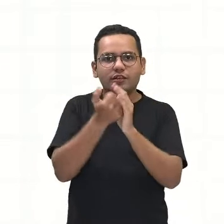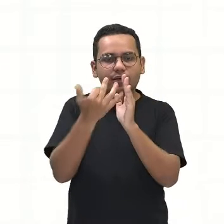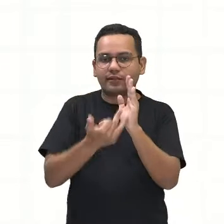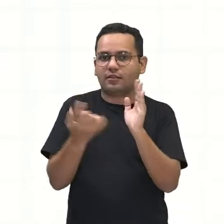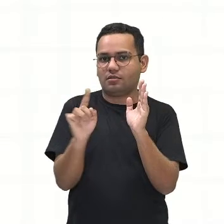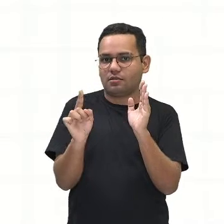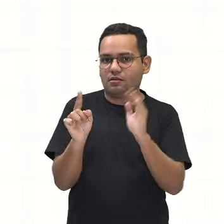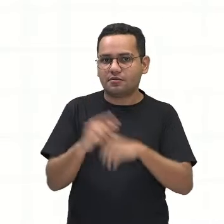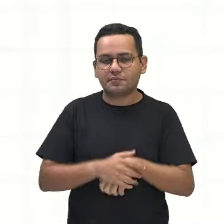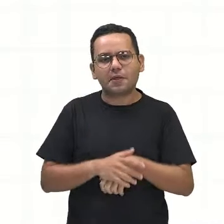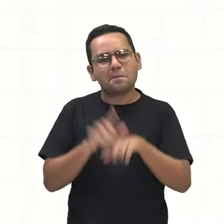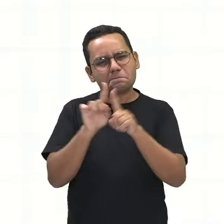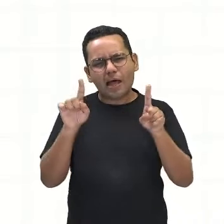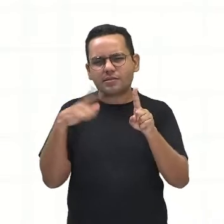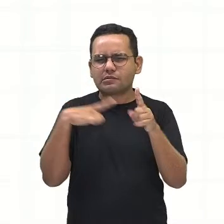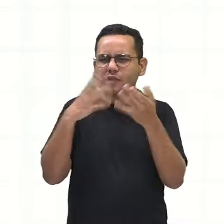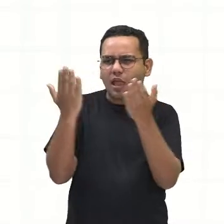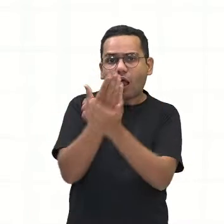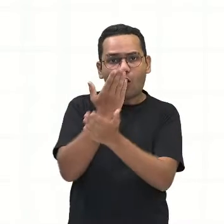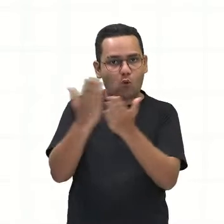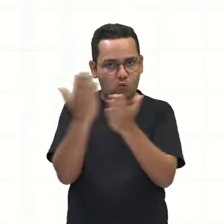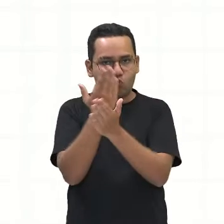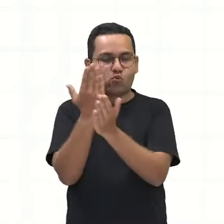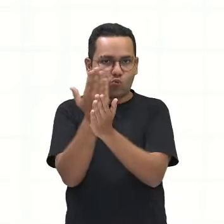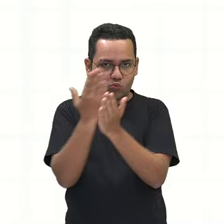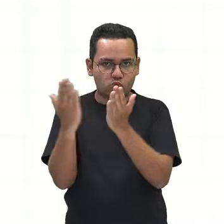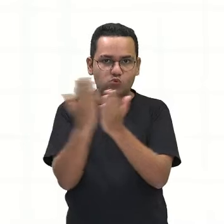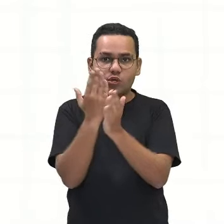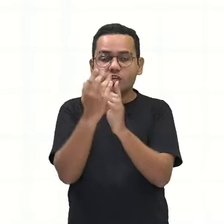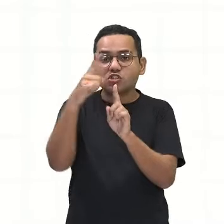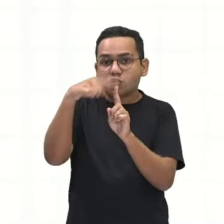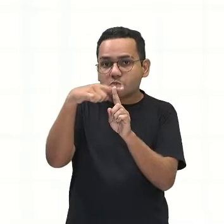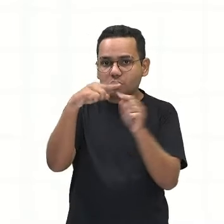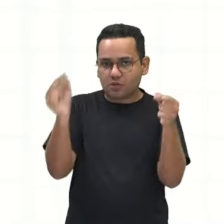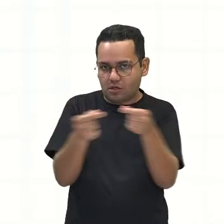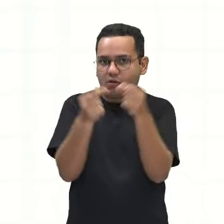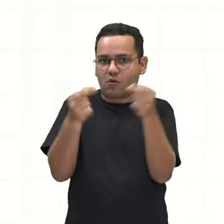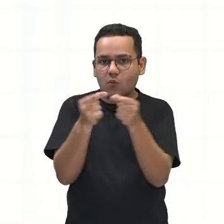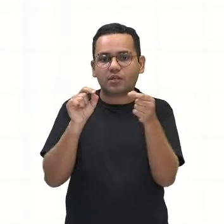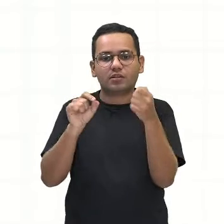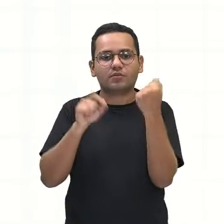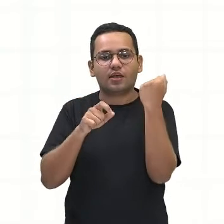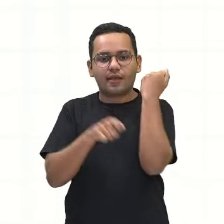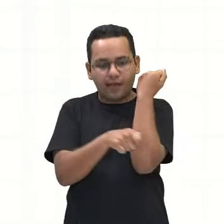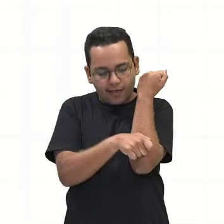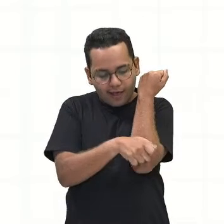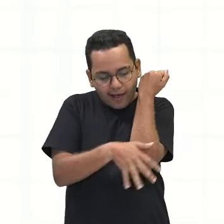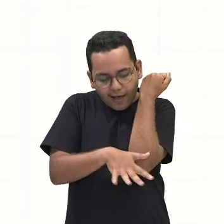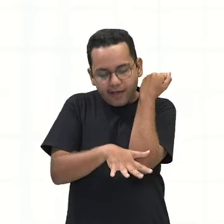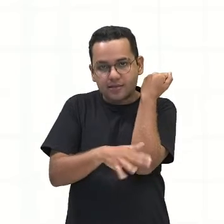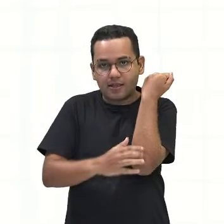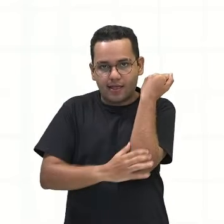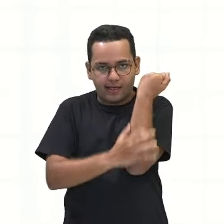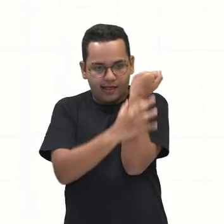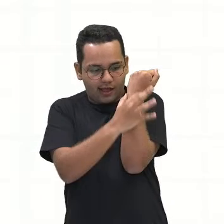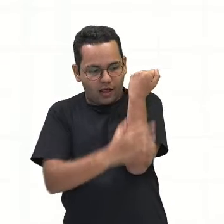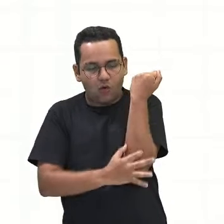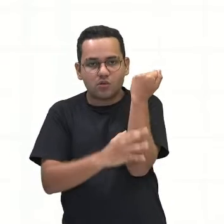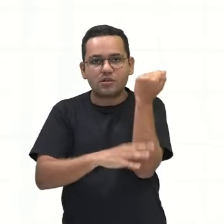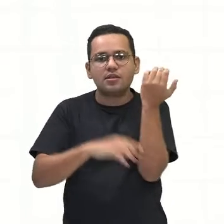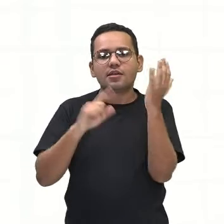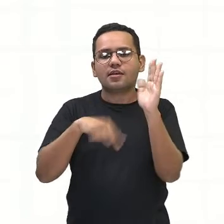pouco, elas apenas possuem, tá, raízes, caules e